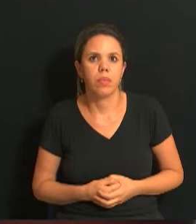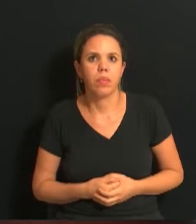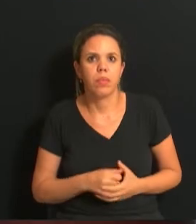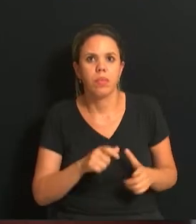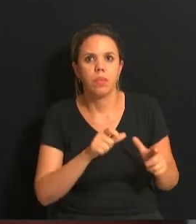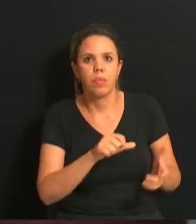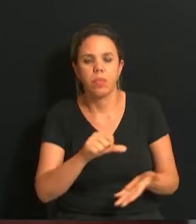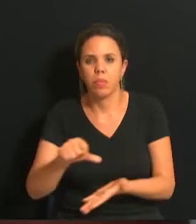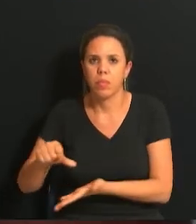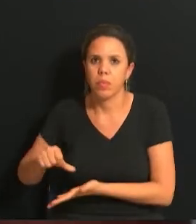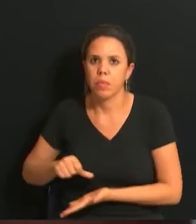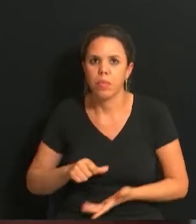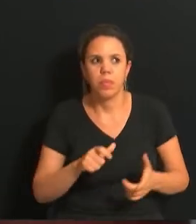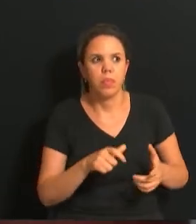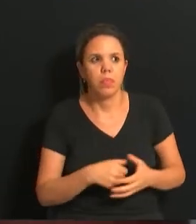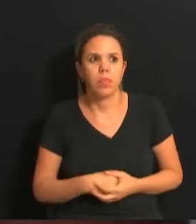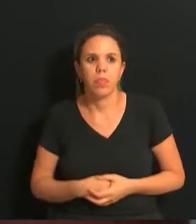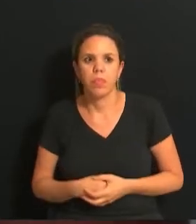localizado